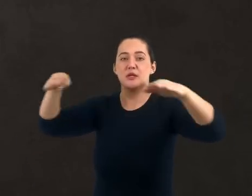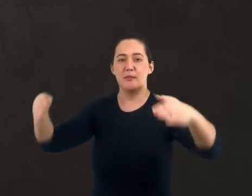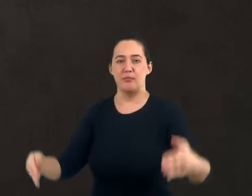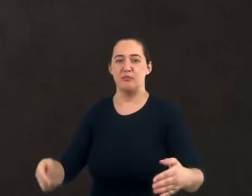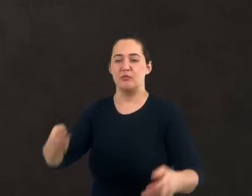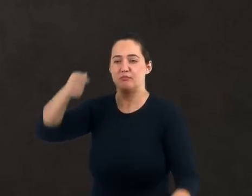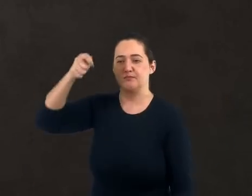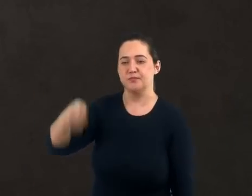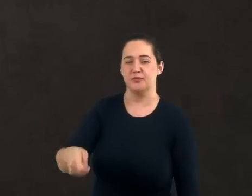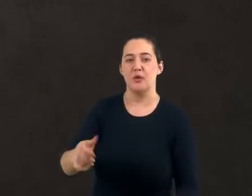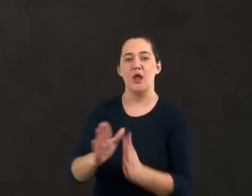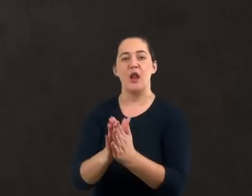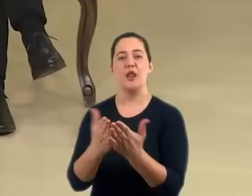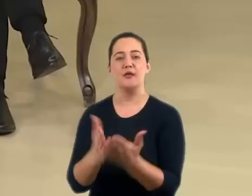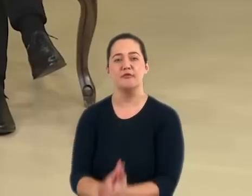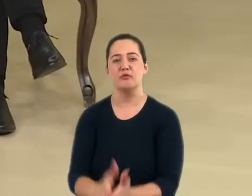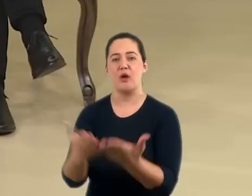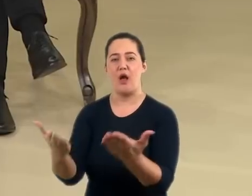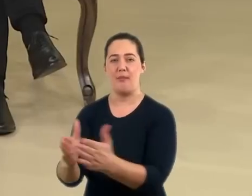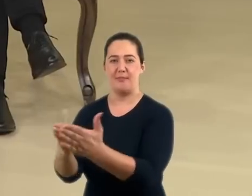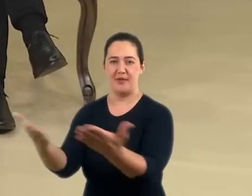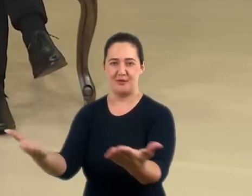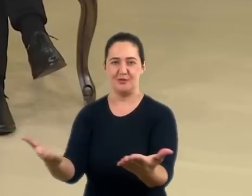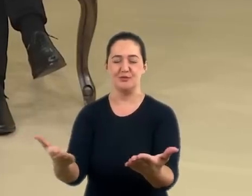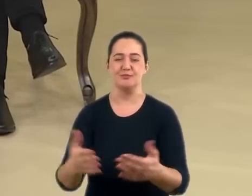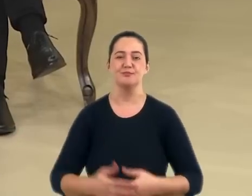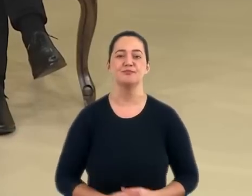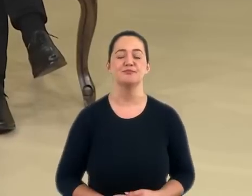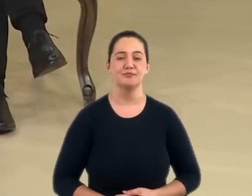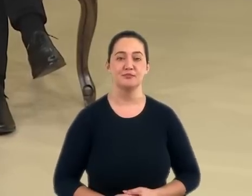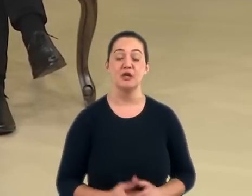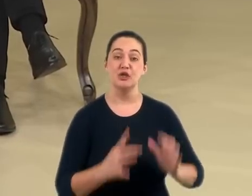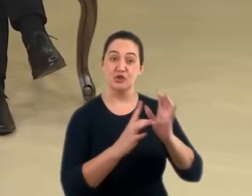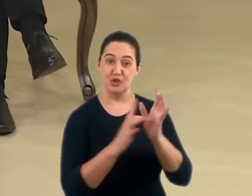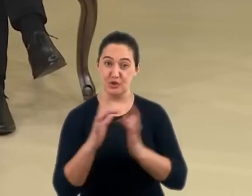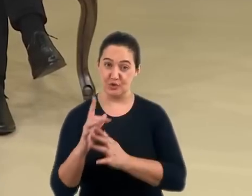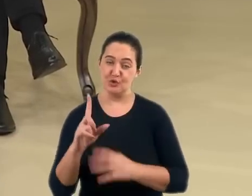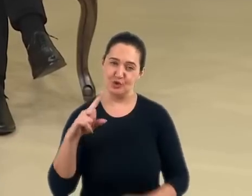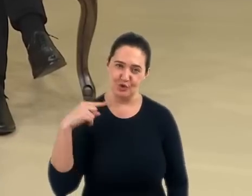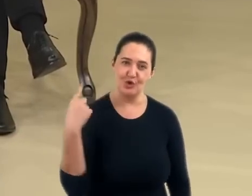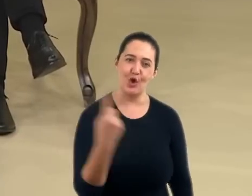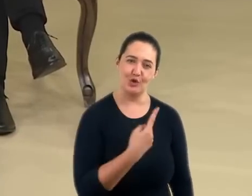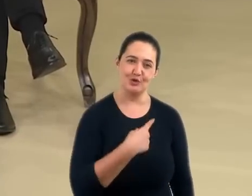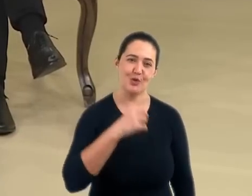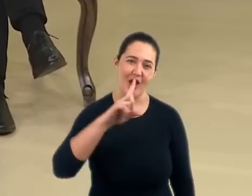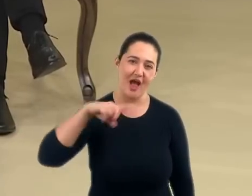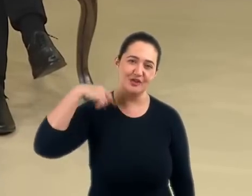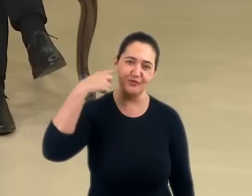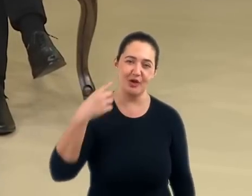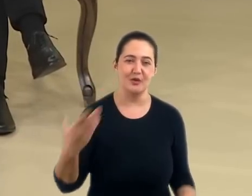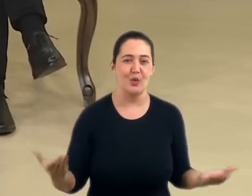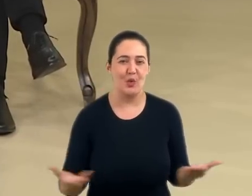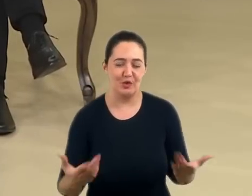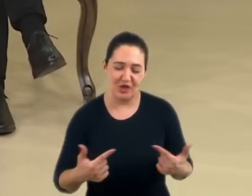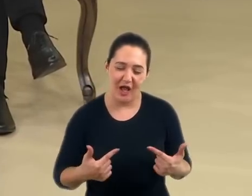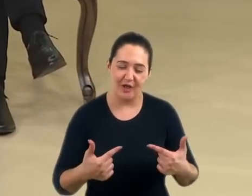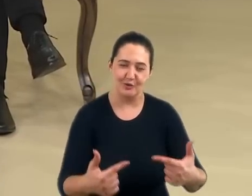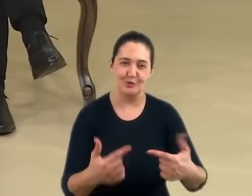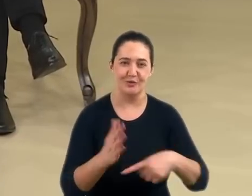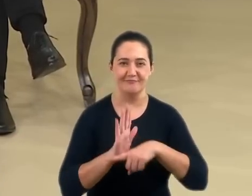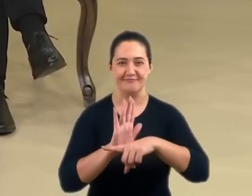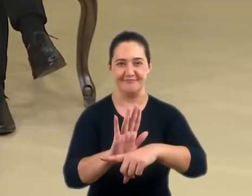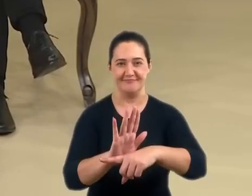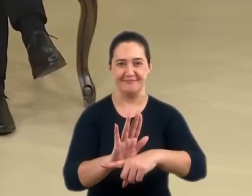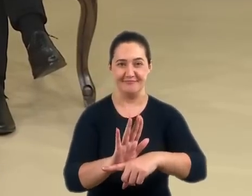Daniel capítulo 7, versículo 10. Jesus, portanto, como nosso advogado, ele atua em nosso favor. O